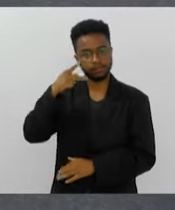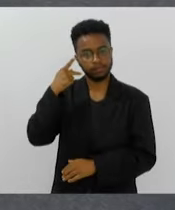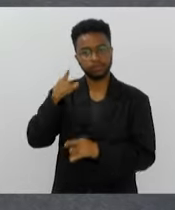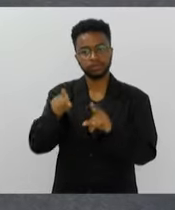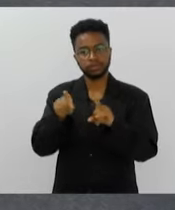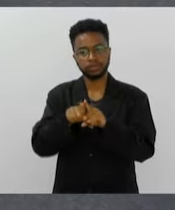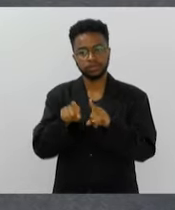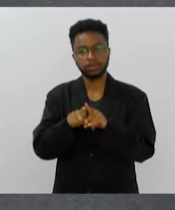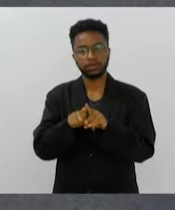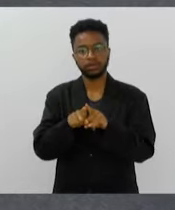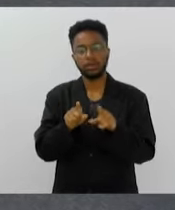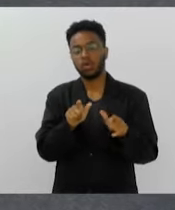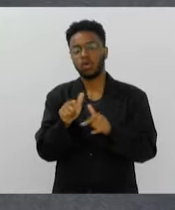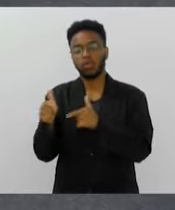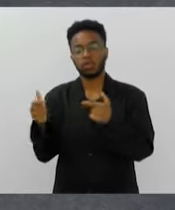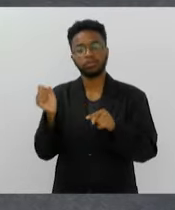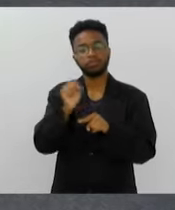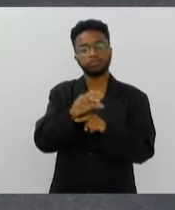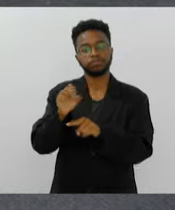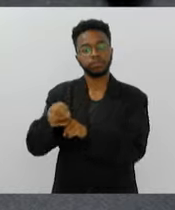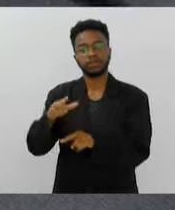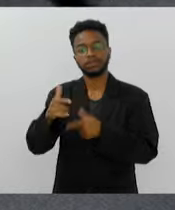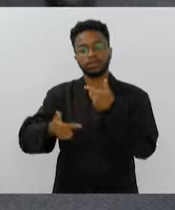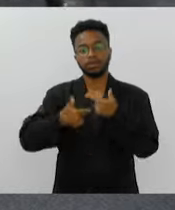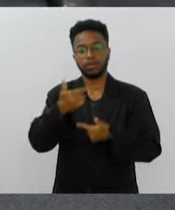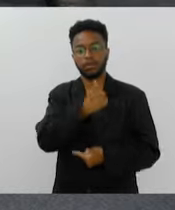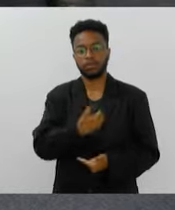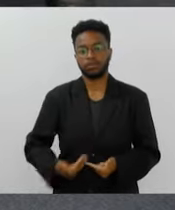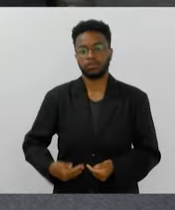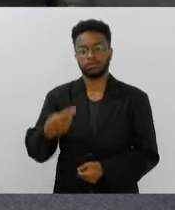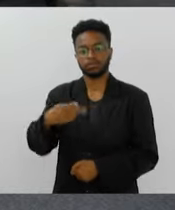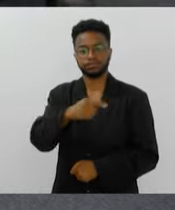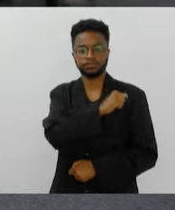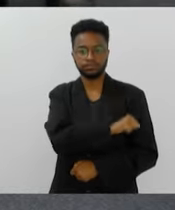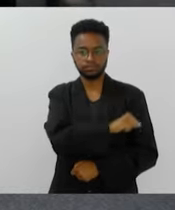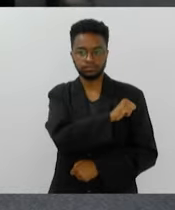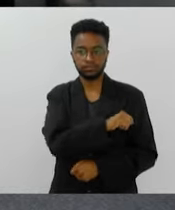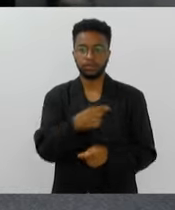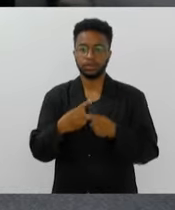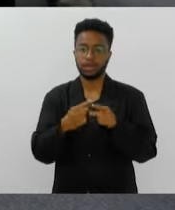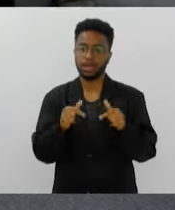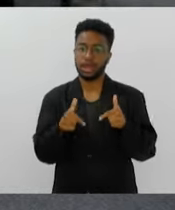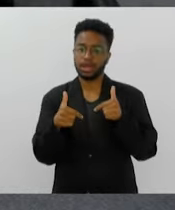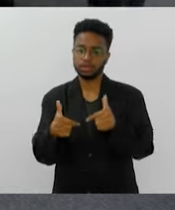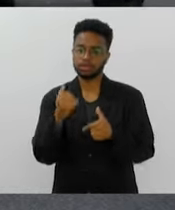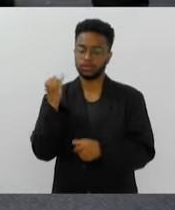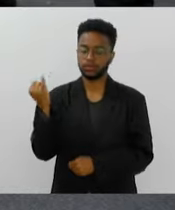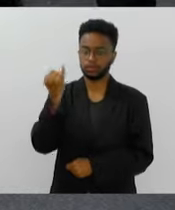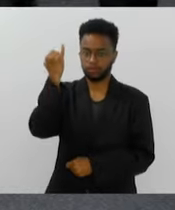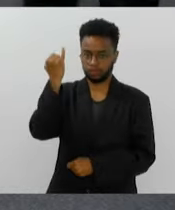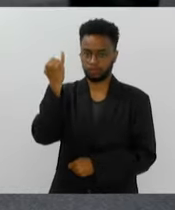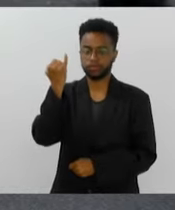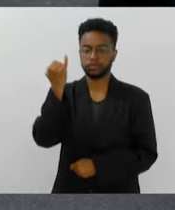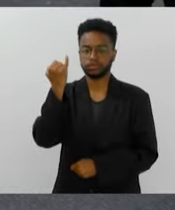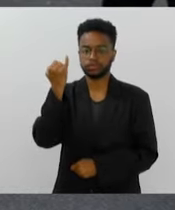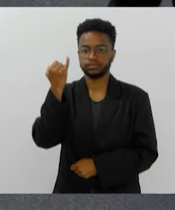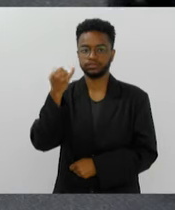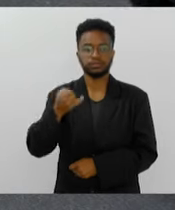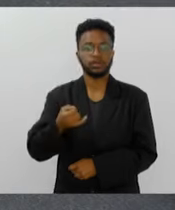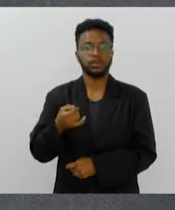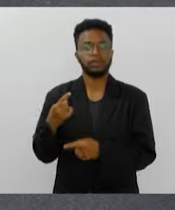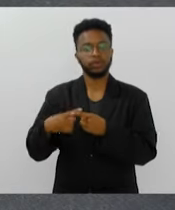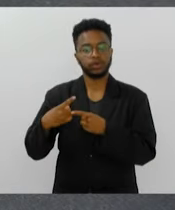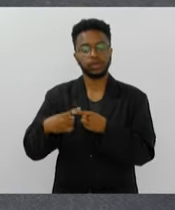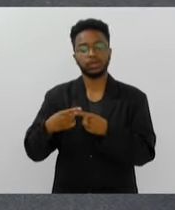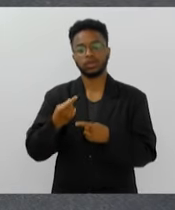ocupantes de emprego público no âmbito do Estado do Rio de Janeiro uma iniciativa importantíssima não só para que nós